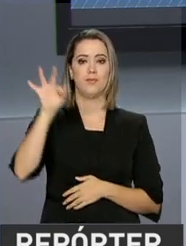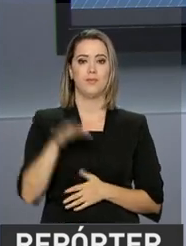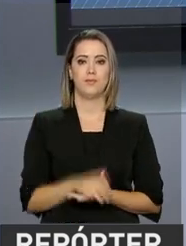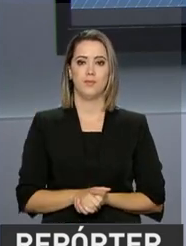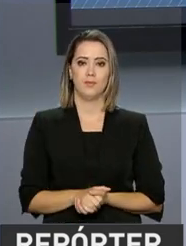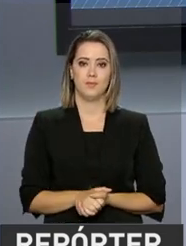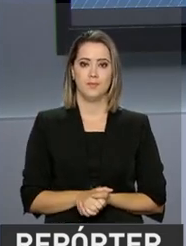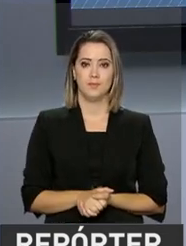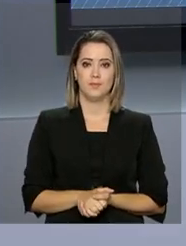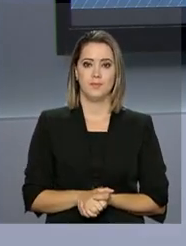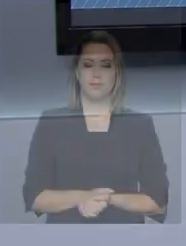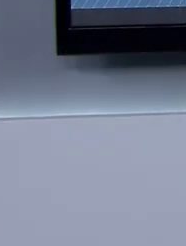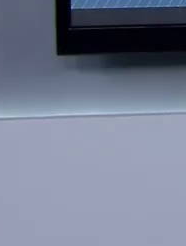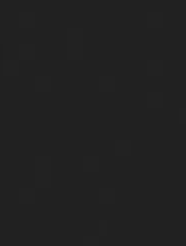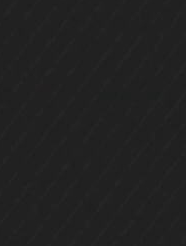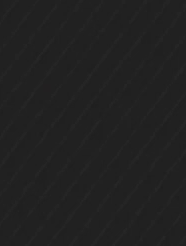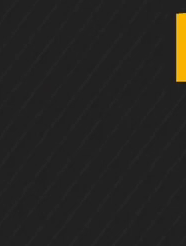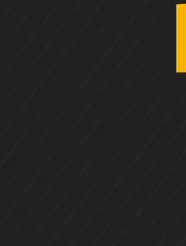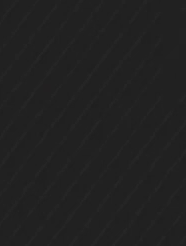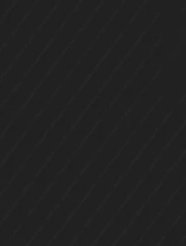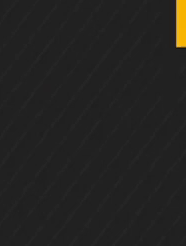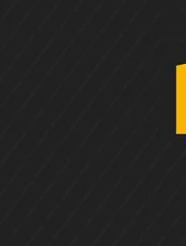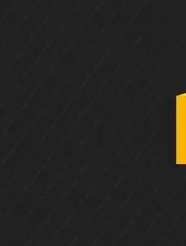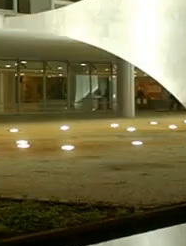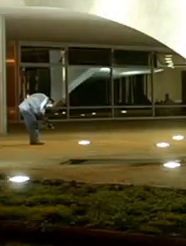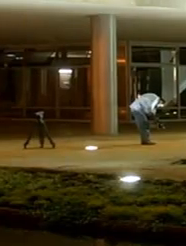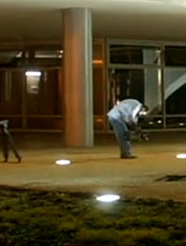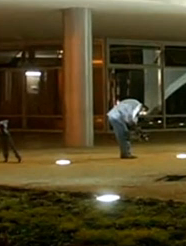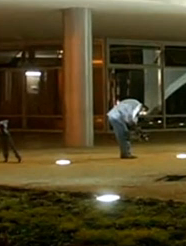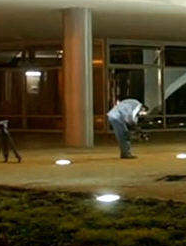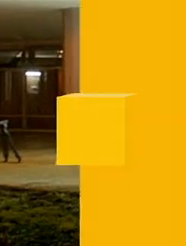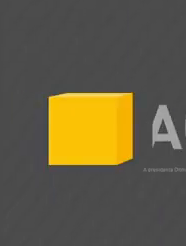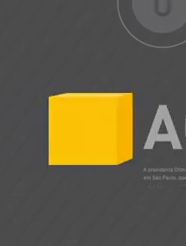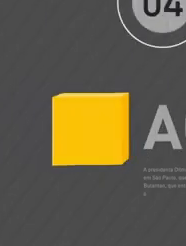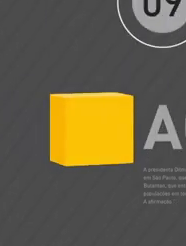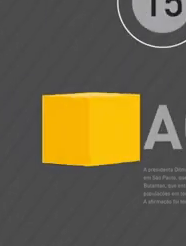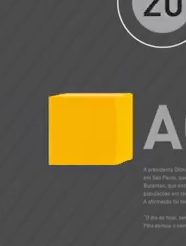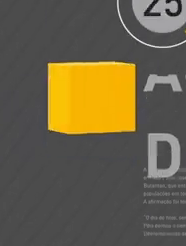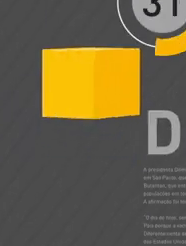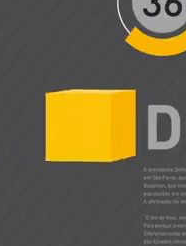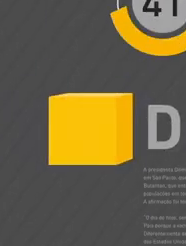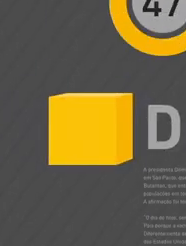Governo Federal sh